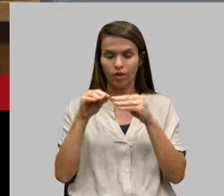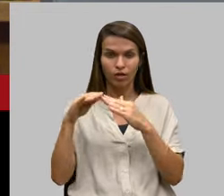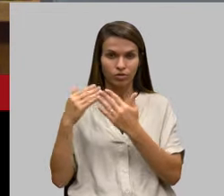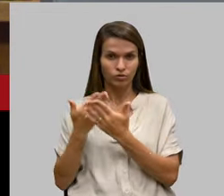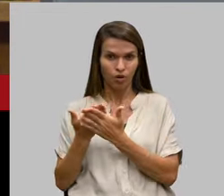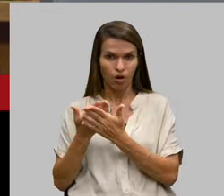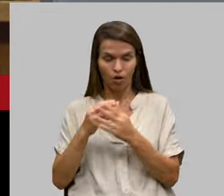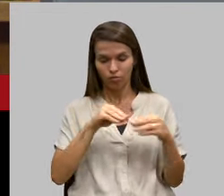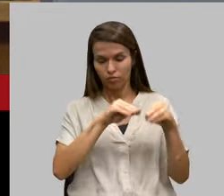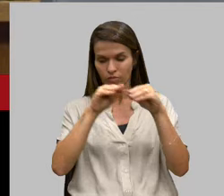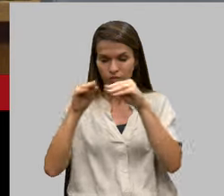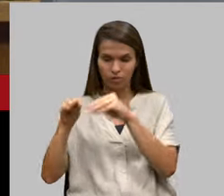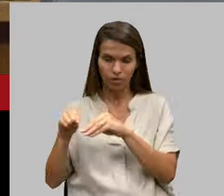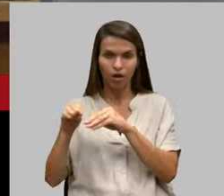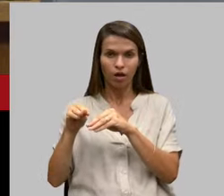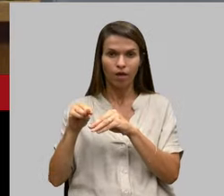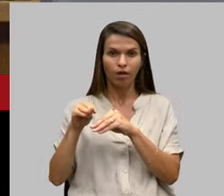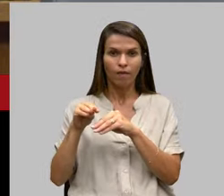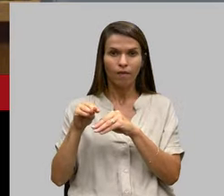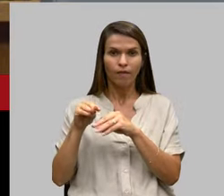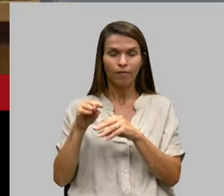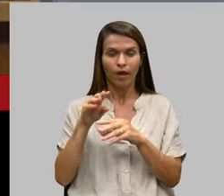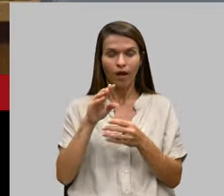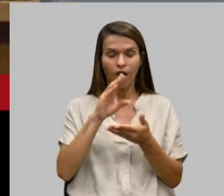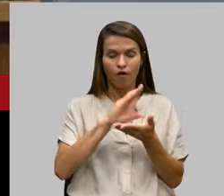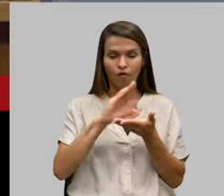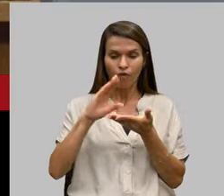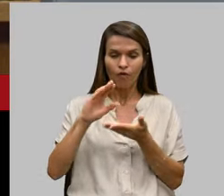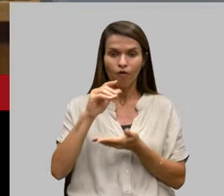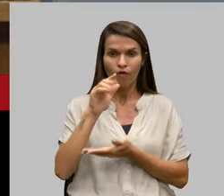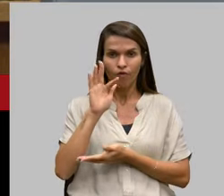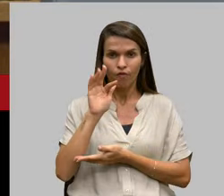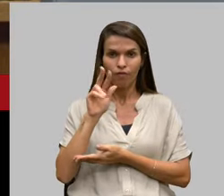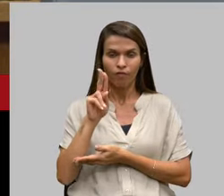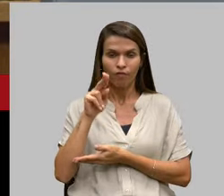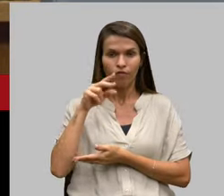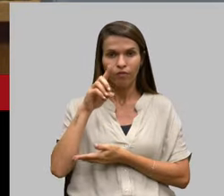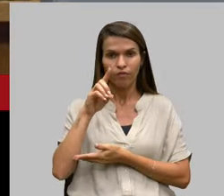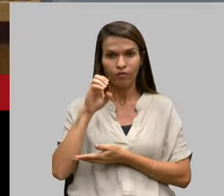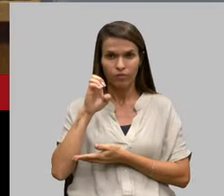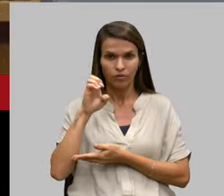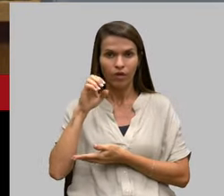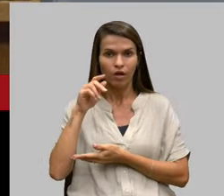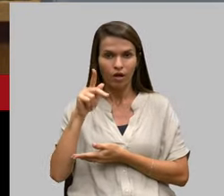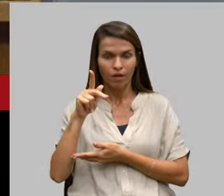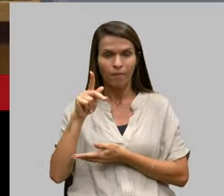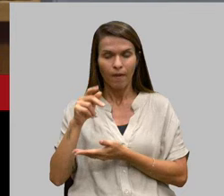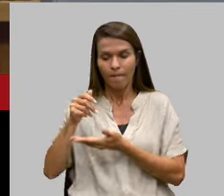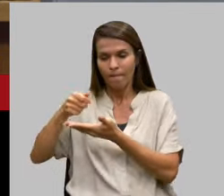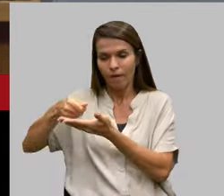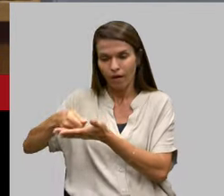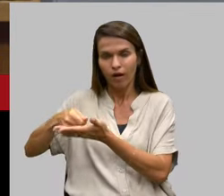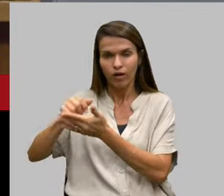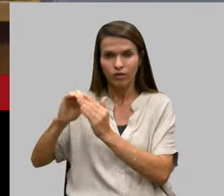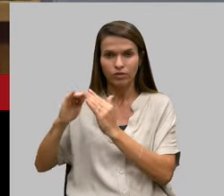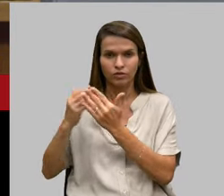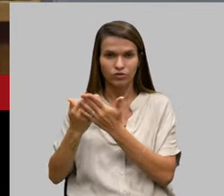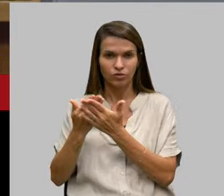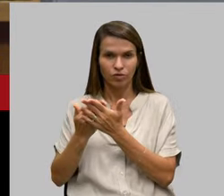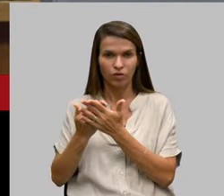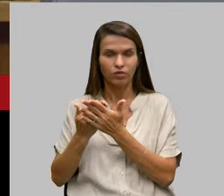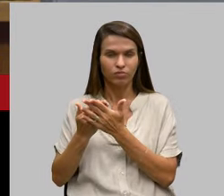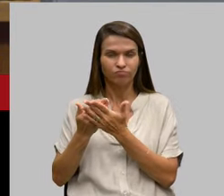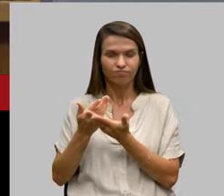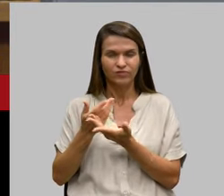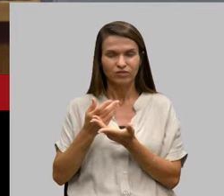e pegar o fundeb e pagar o lugal da escola certo só que se é bem gravado ele nunca vai ser líquido e ele